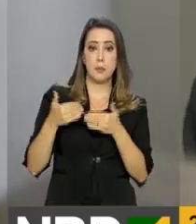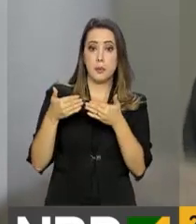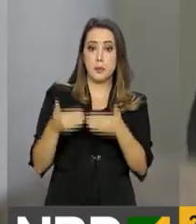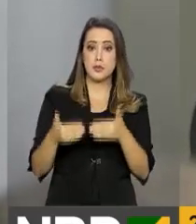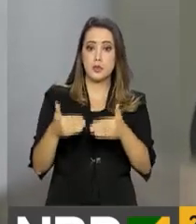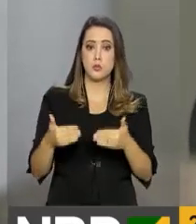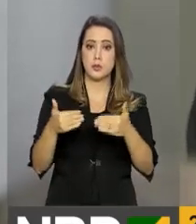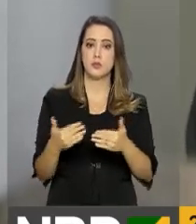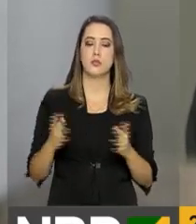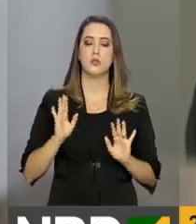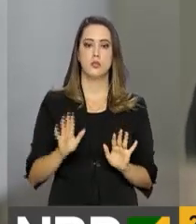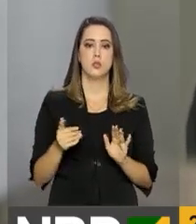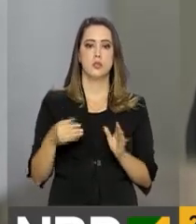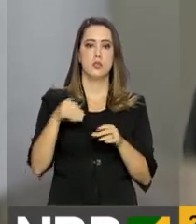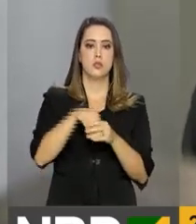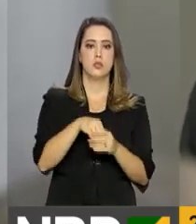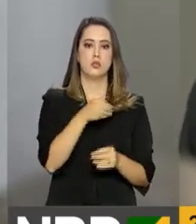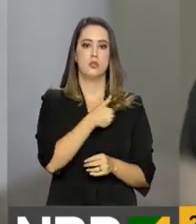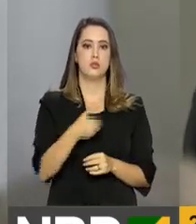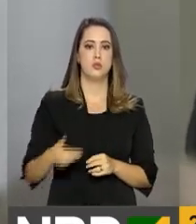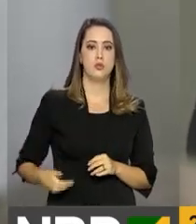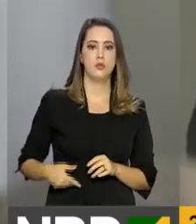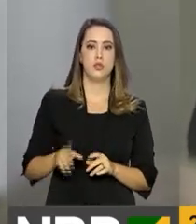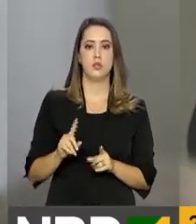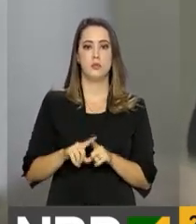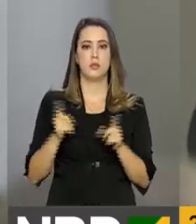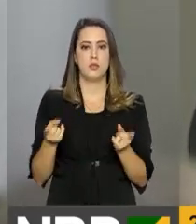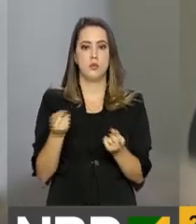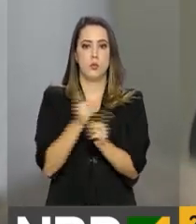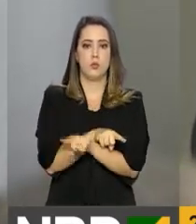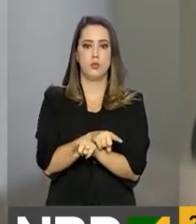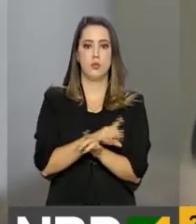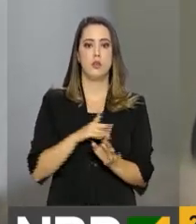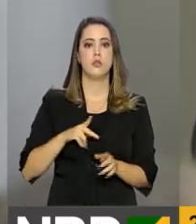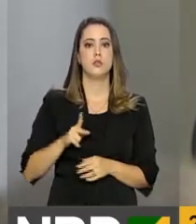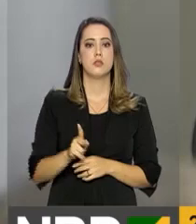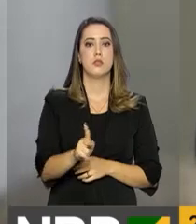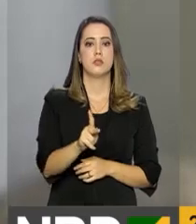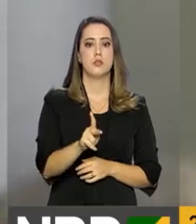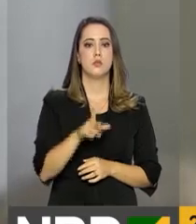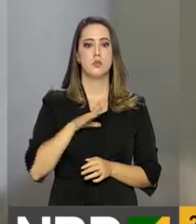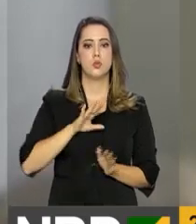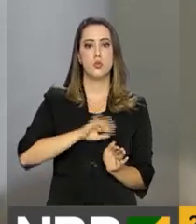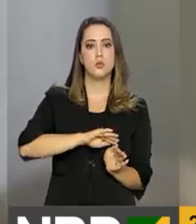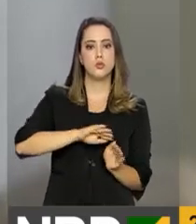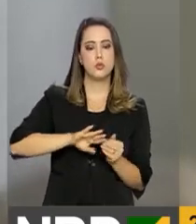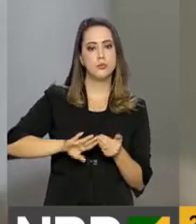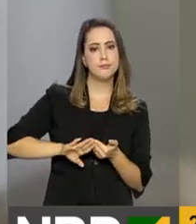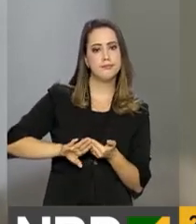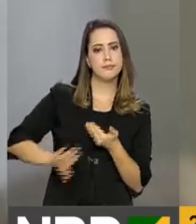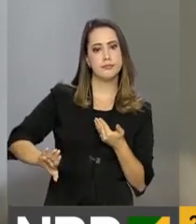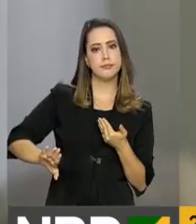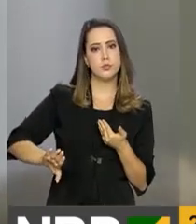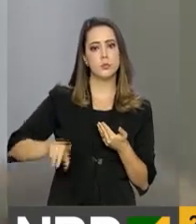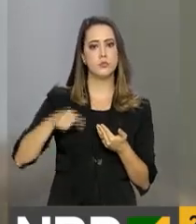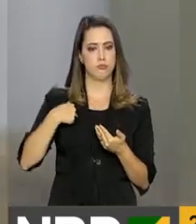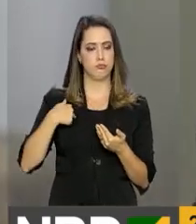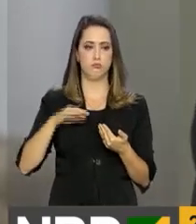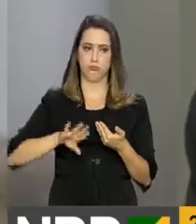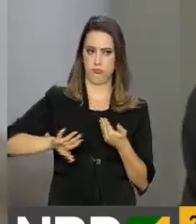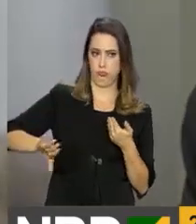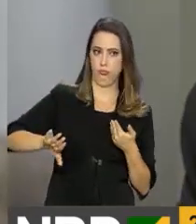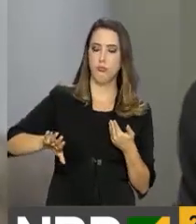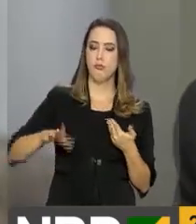presente no governo. Aliás, ao contrário, havia um certo distanciamento natural,